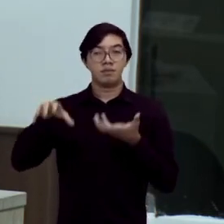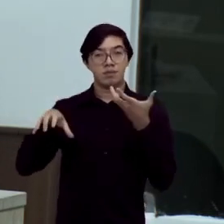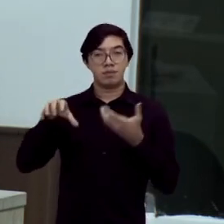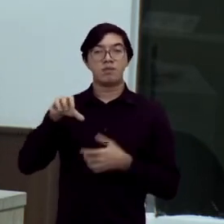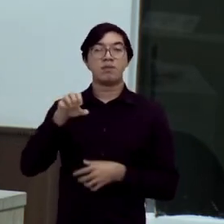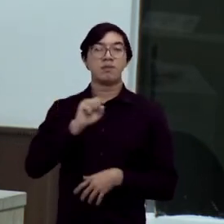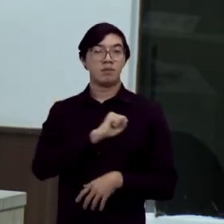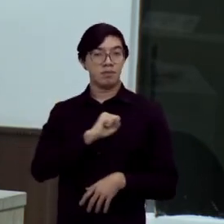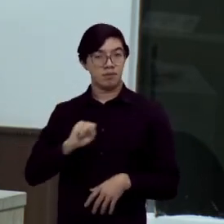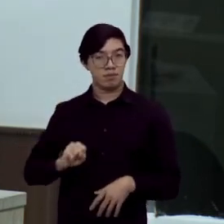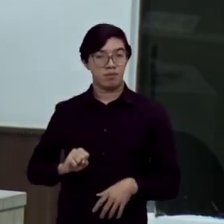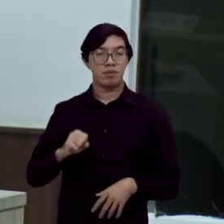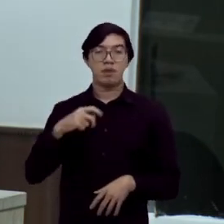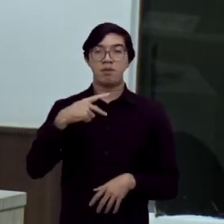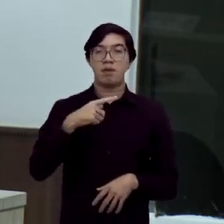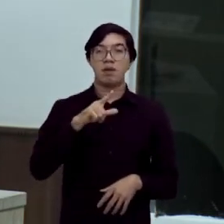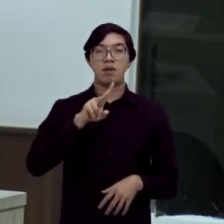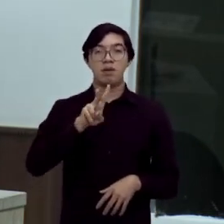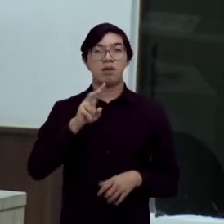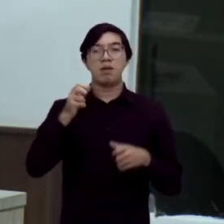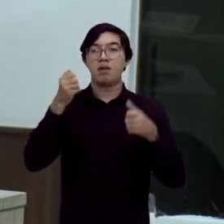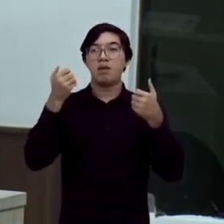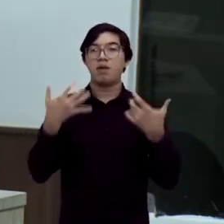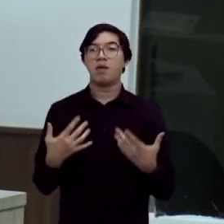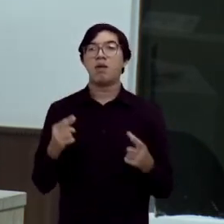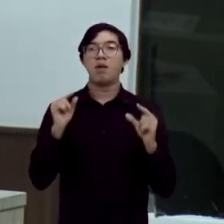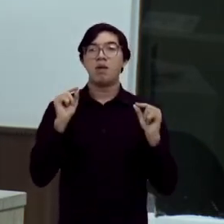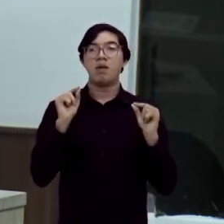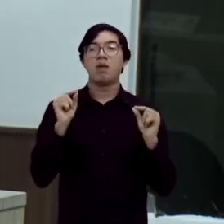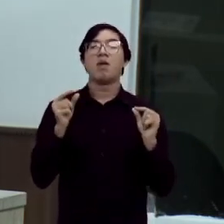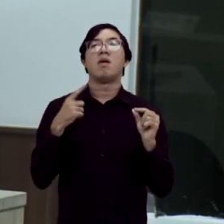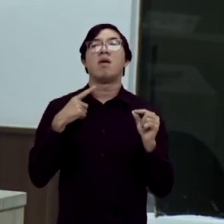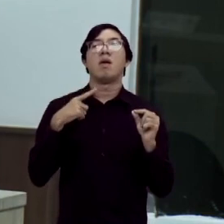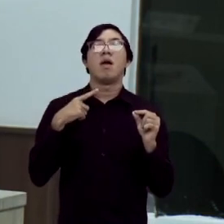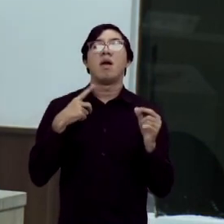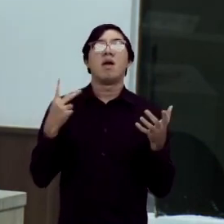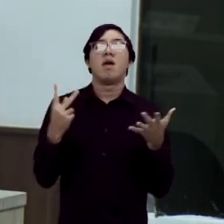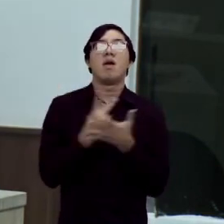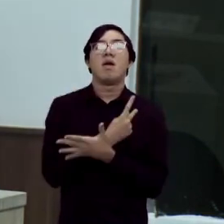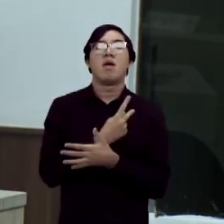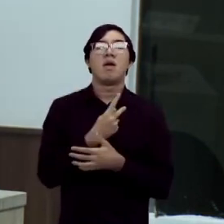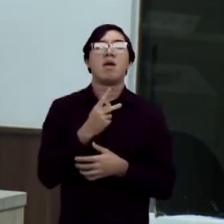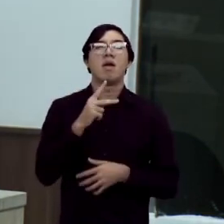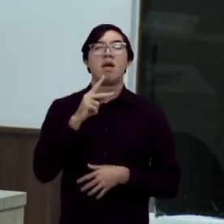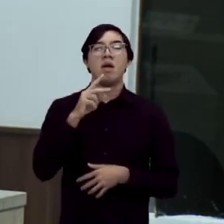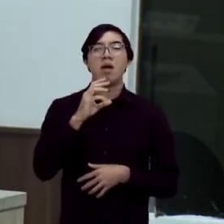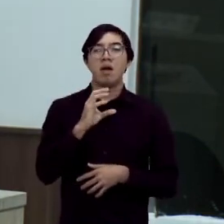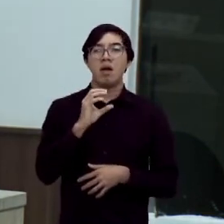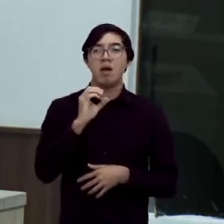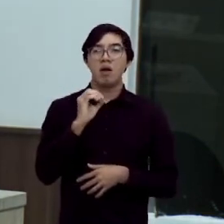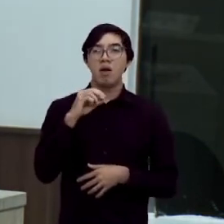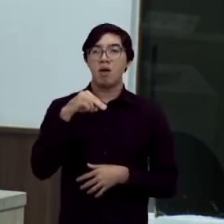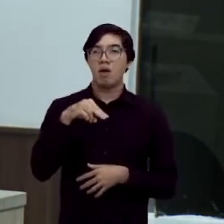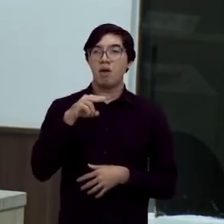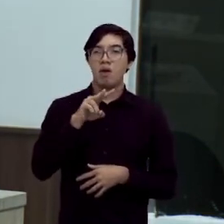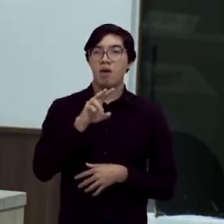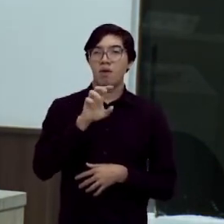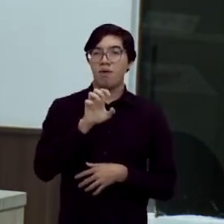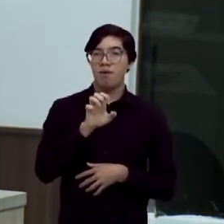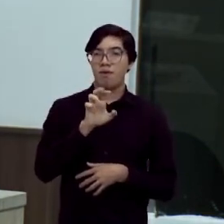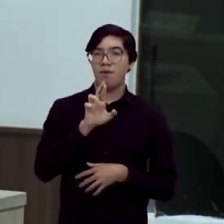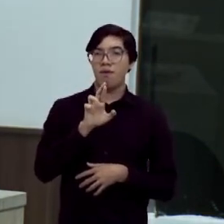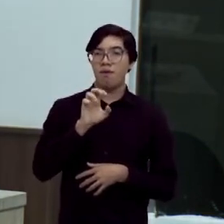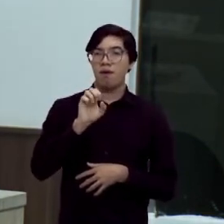PLV? É um projeto de lei de conversão. O que quer dizer isso? Os senadores estão